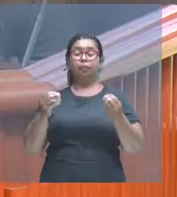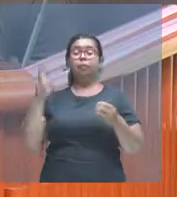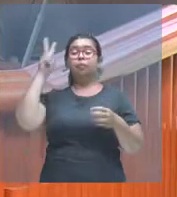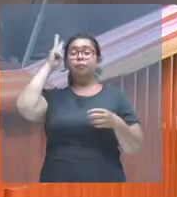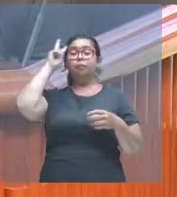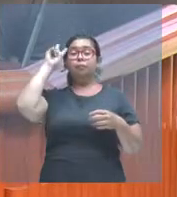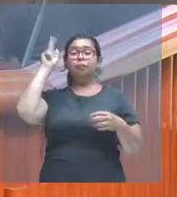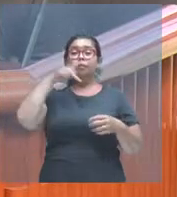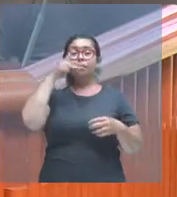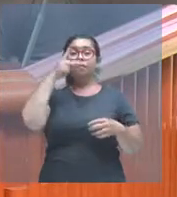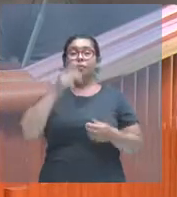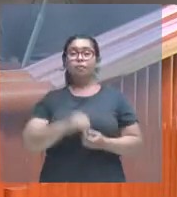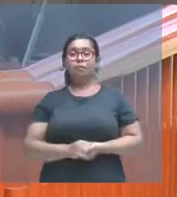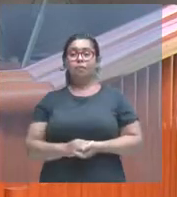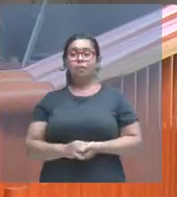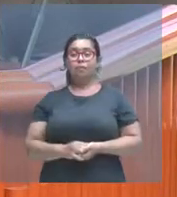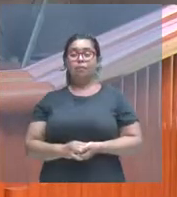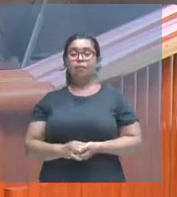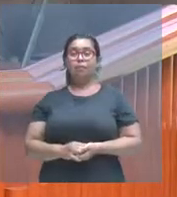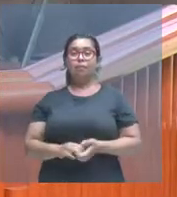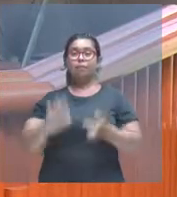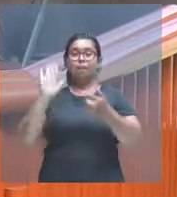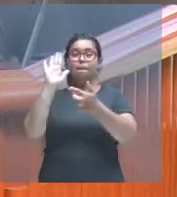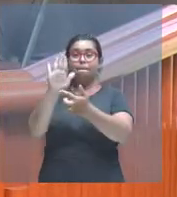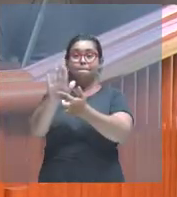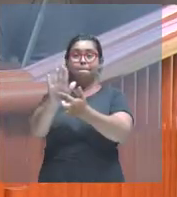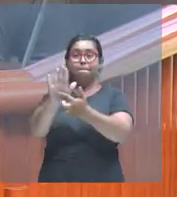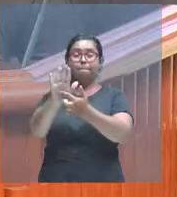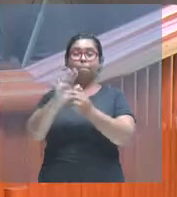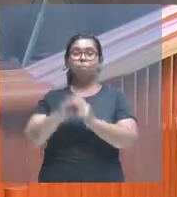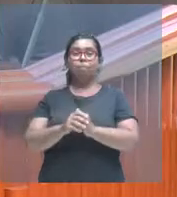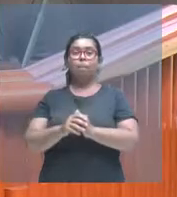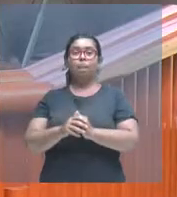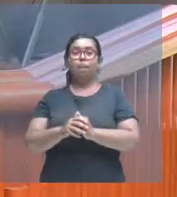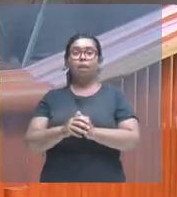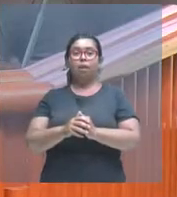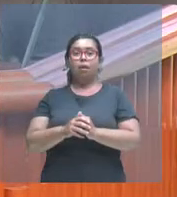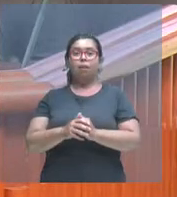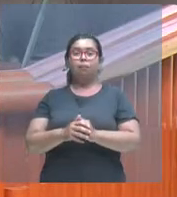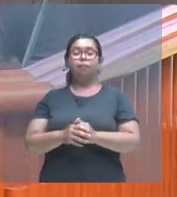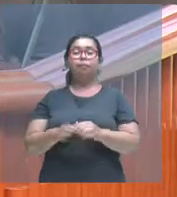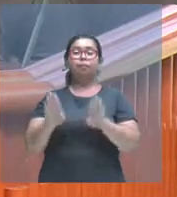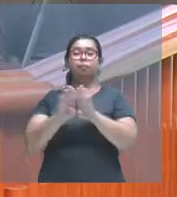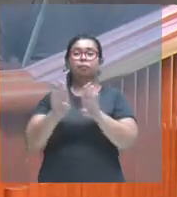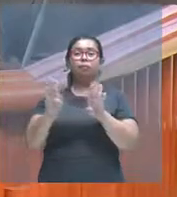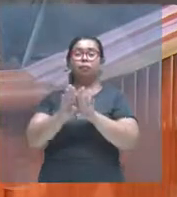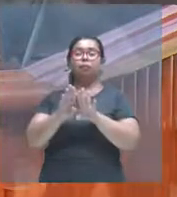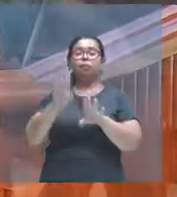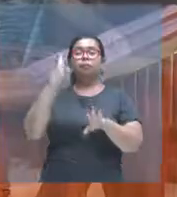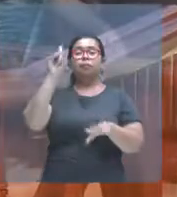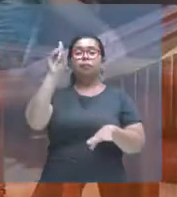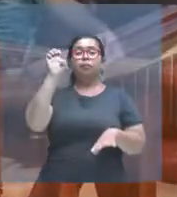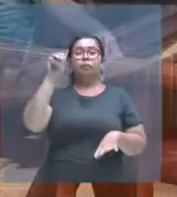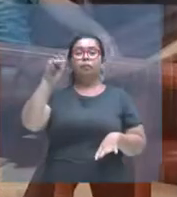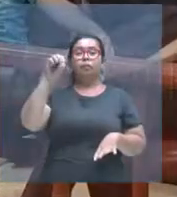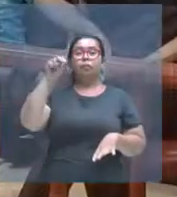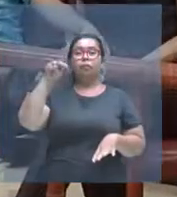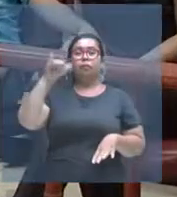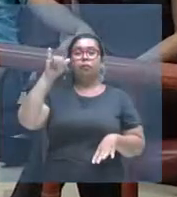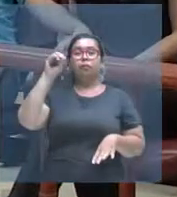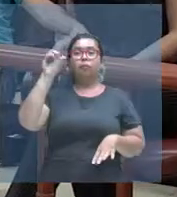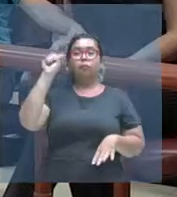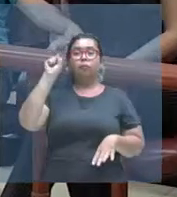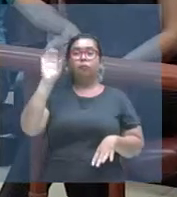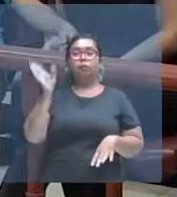contar. E a apresentação dos Demônios da Garoa no Clube Recreativo de Assis foi também